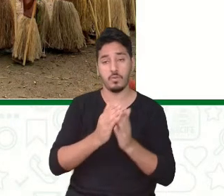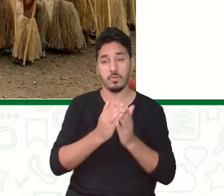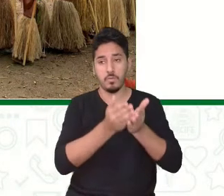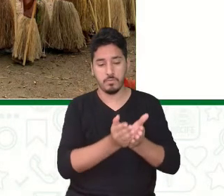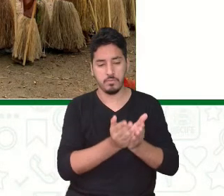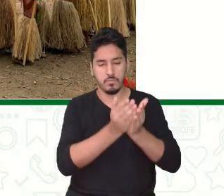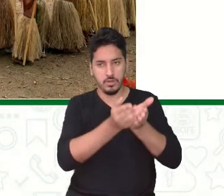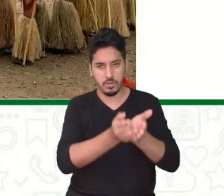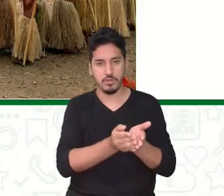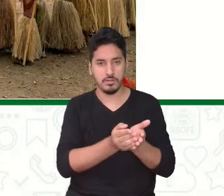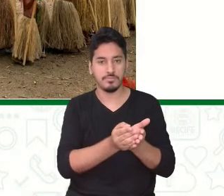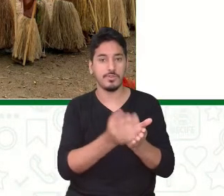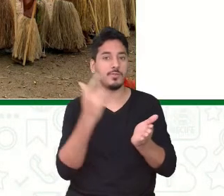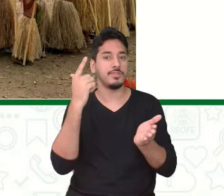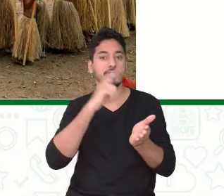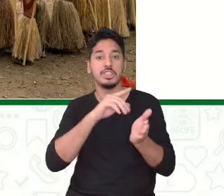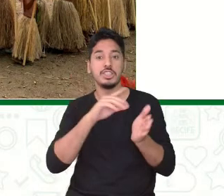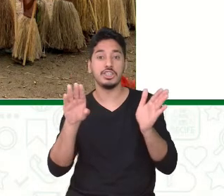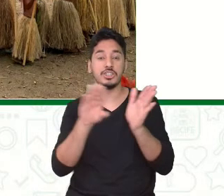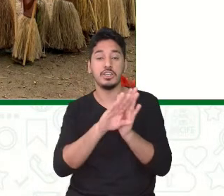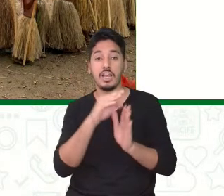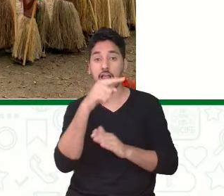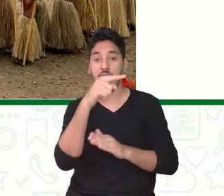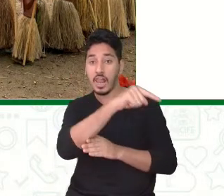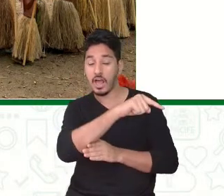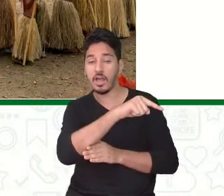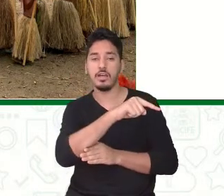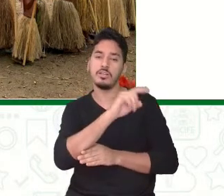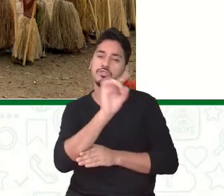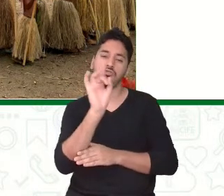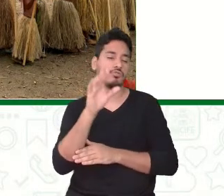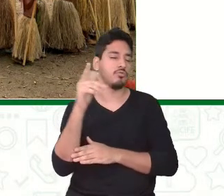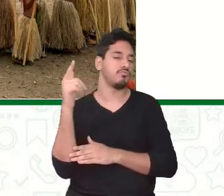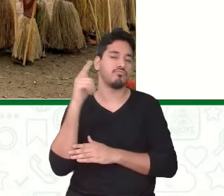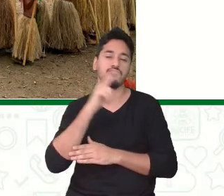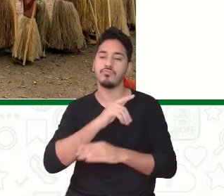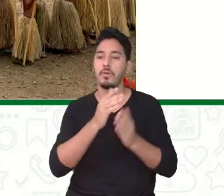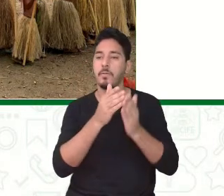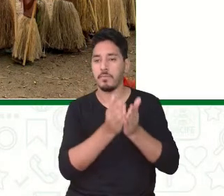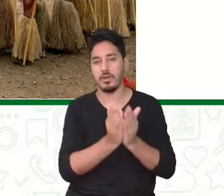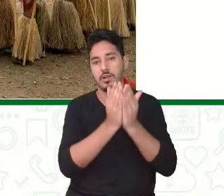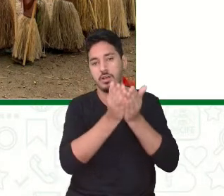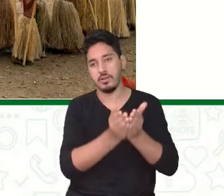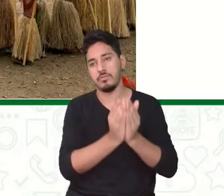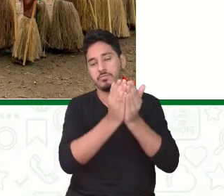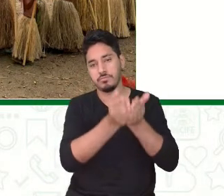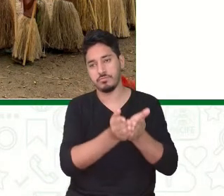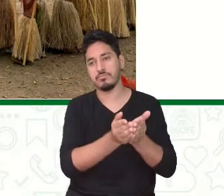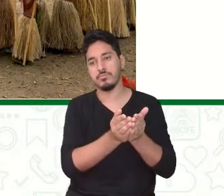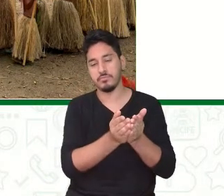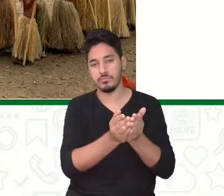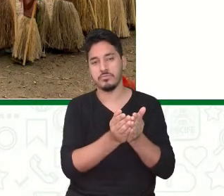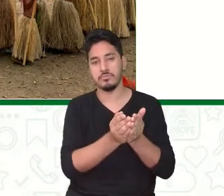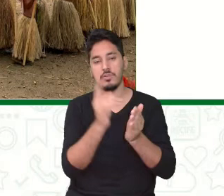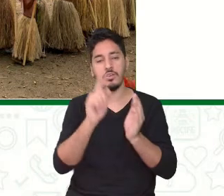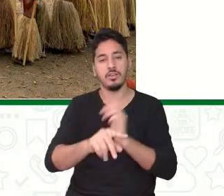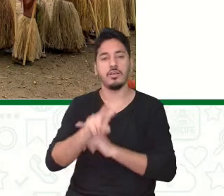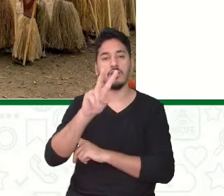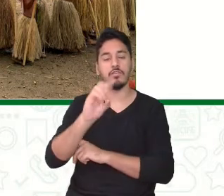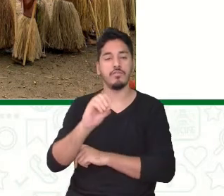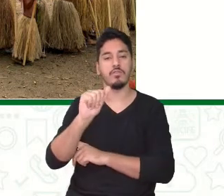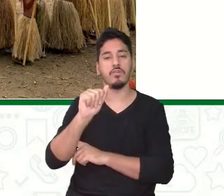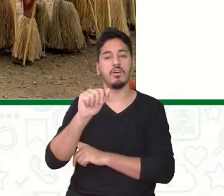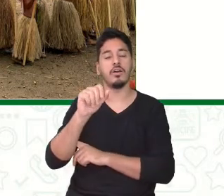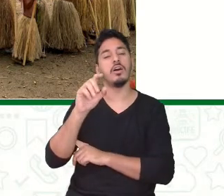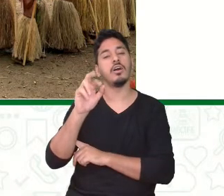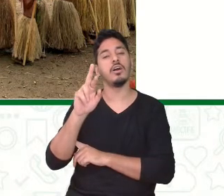gente, é porque para ter acesso à aldeia, só é possível através de barcos, tá? Esses barcos são chamados de voadoras, são